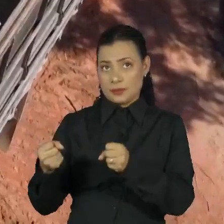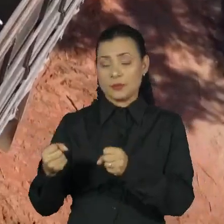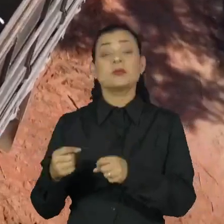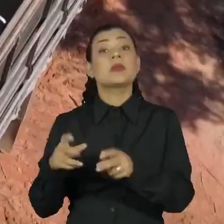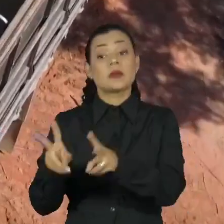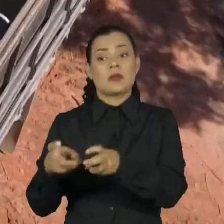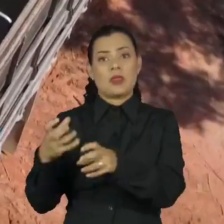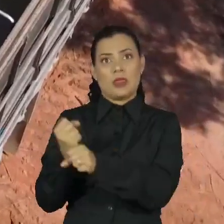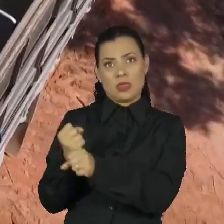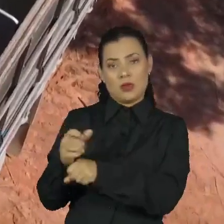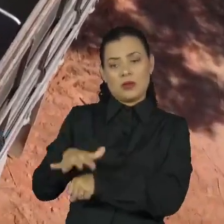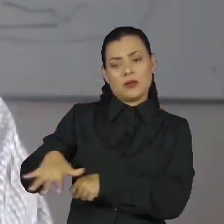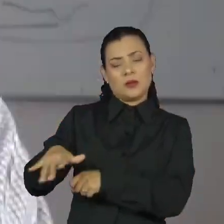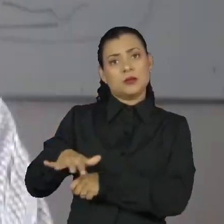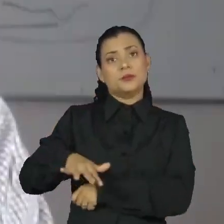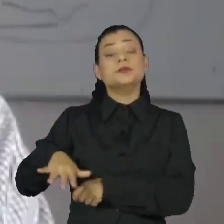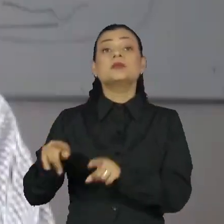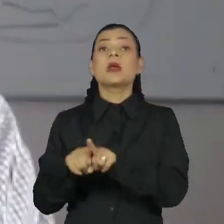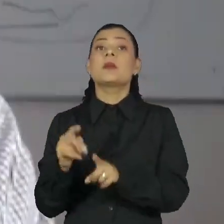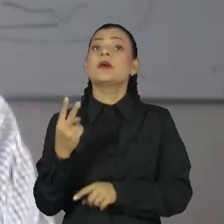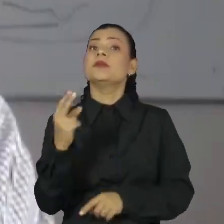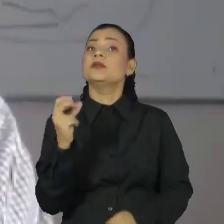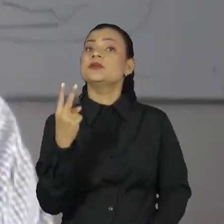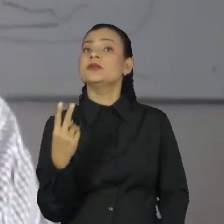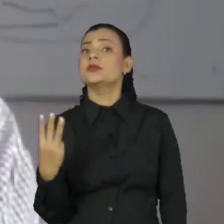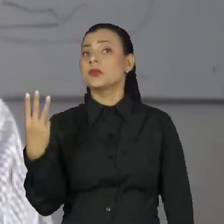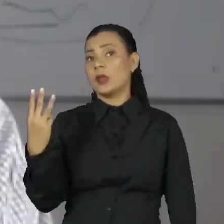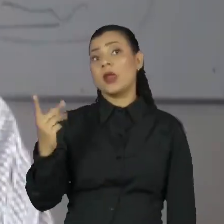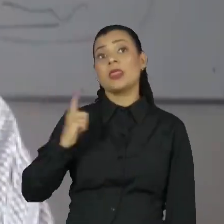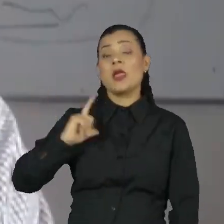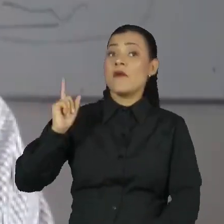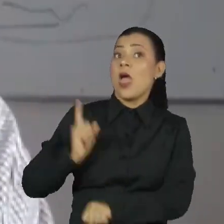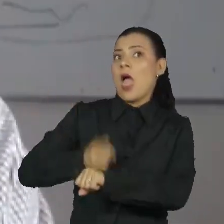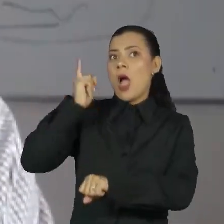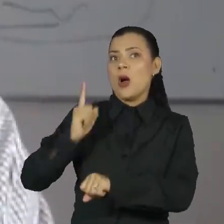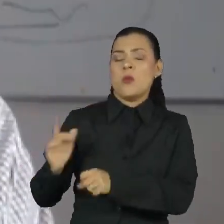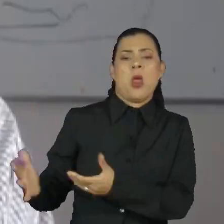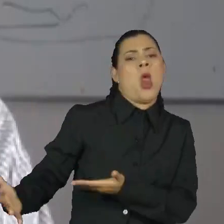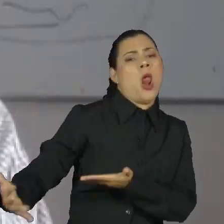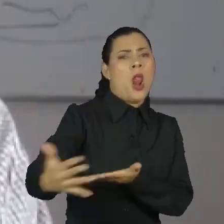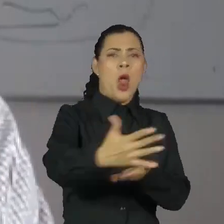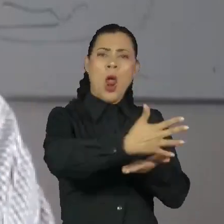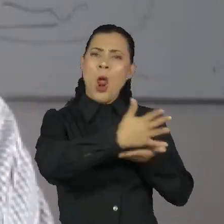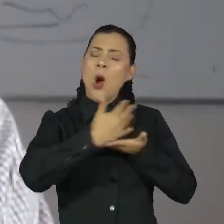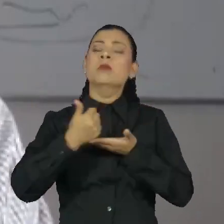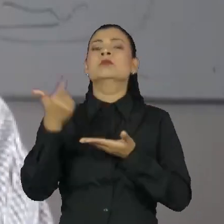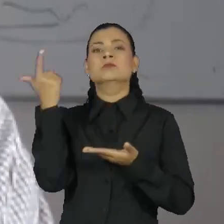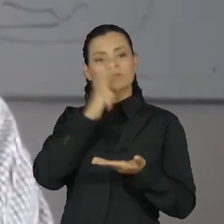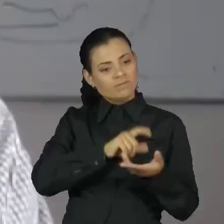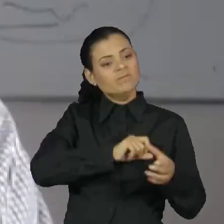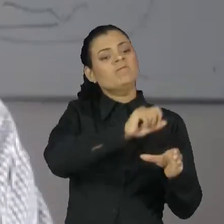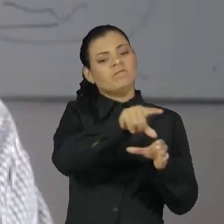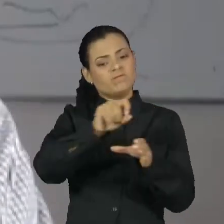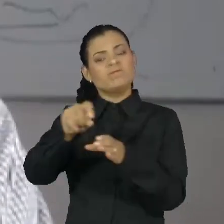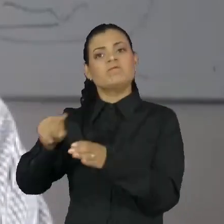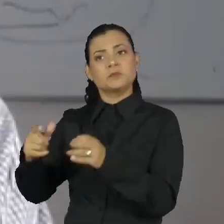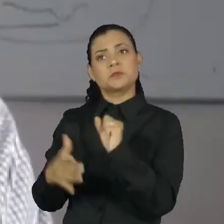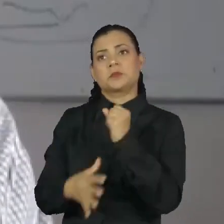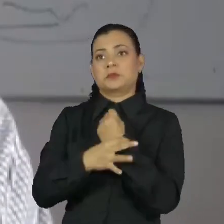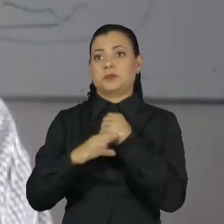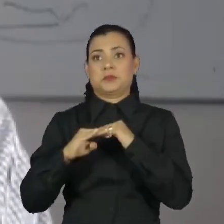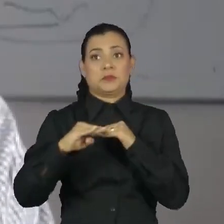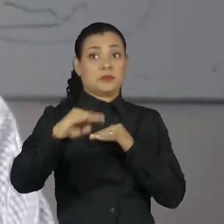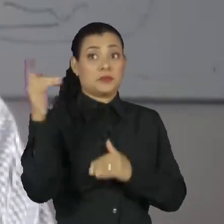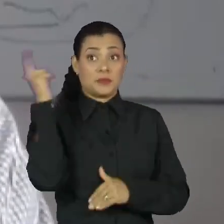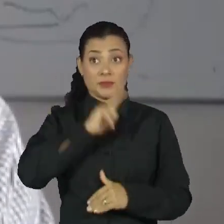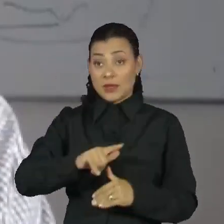olha para 2023, a gente teve ali uma safra recorde que ajudou enormemente assegurar a inflação da forma